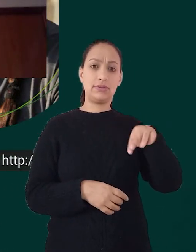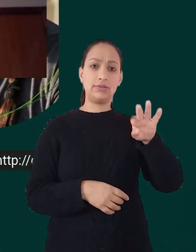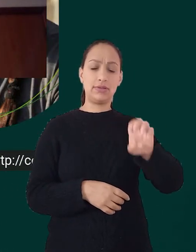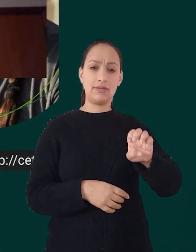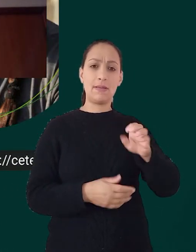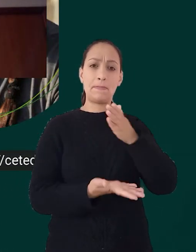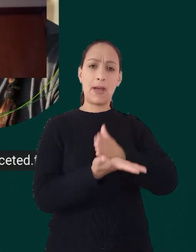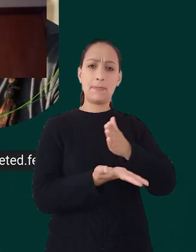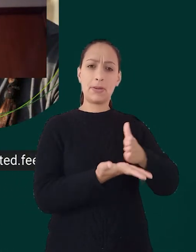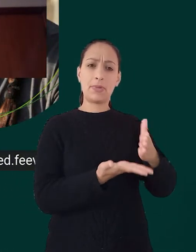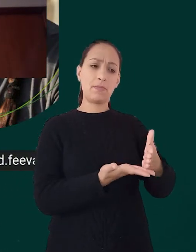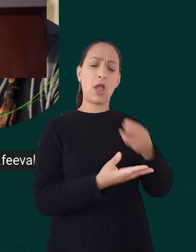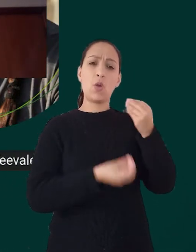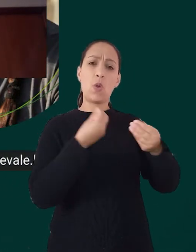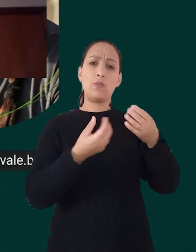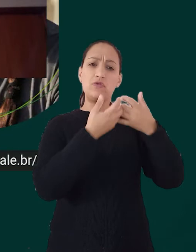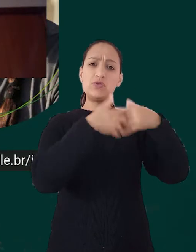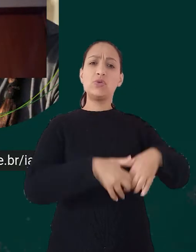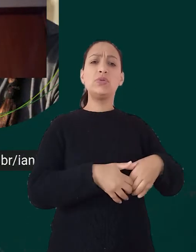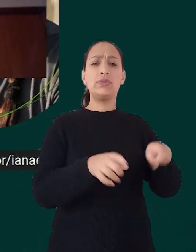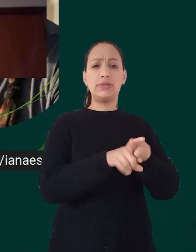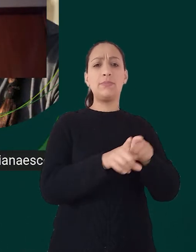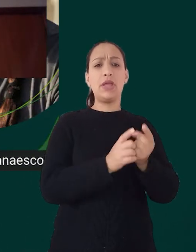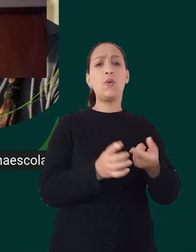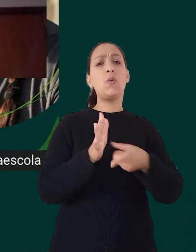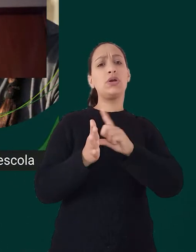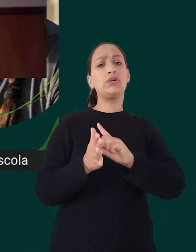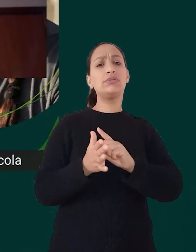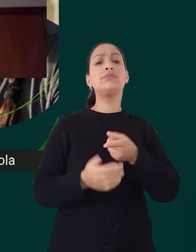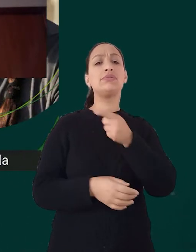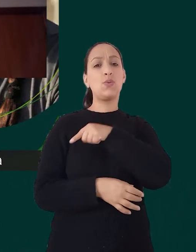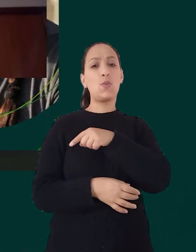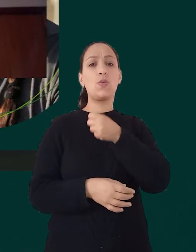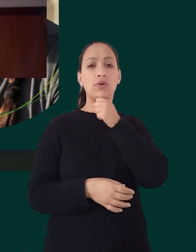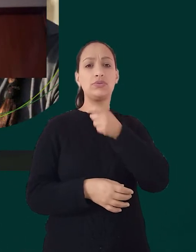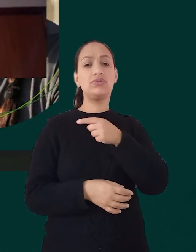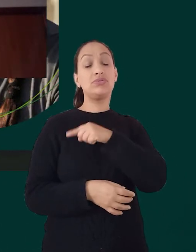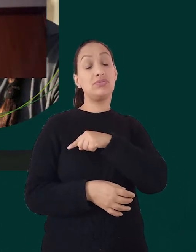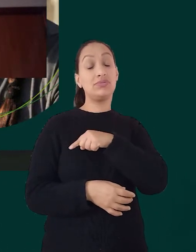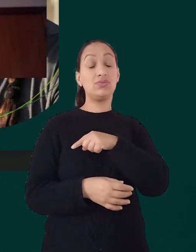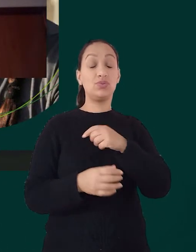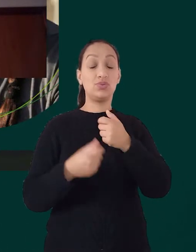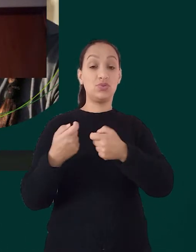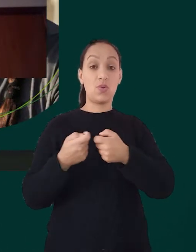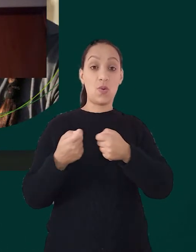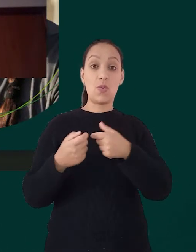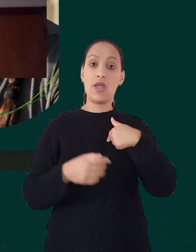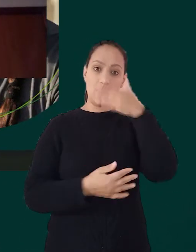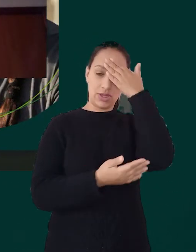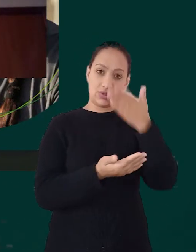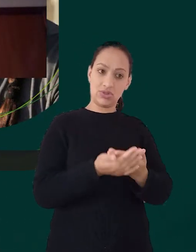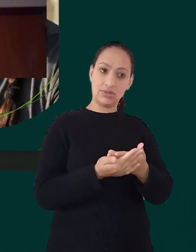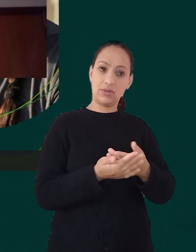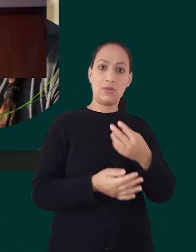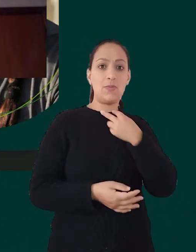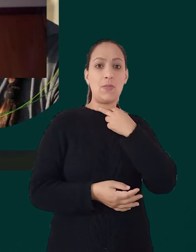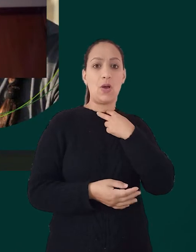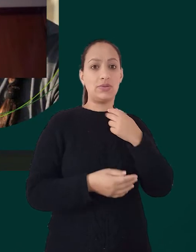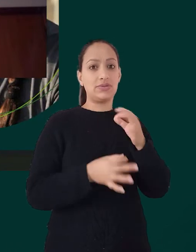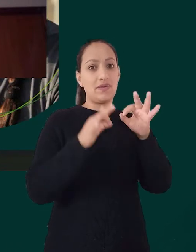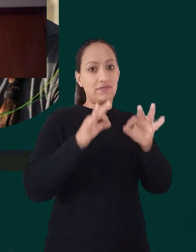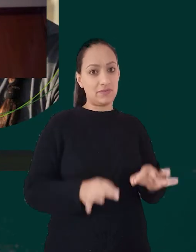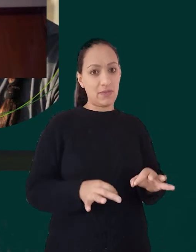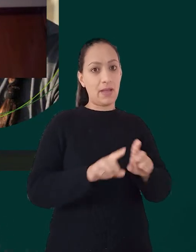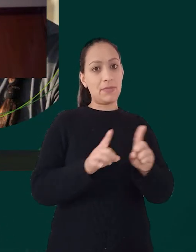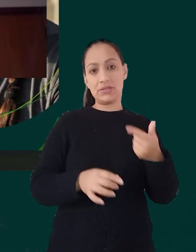essa relação do Cyberpunk também. Isso é o que eu acredito, tá, pessoal? Eu não posso afirmar, mas ainda não tem tanta informação sobre